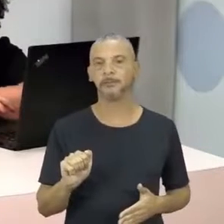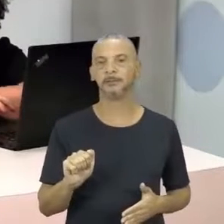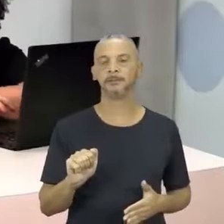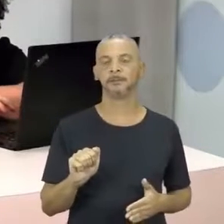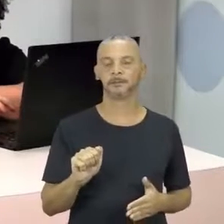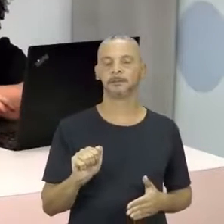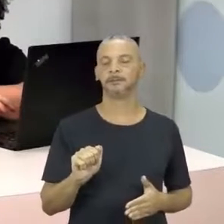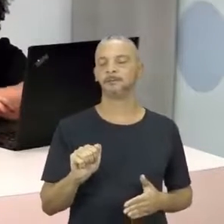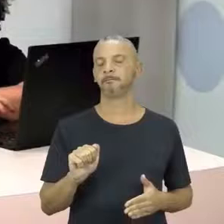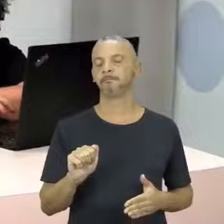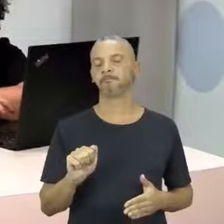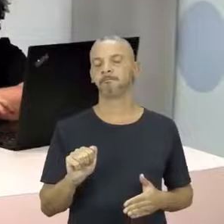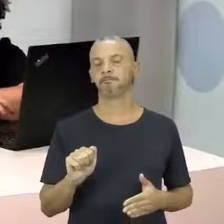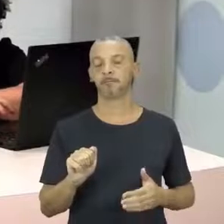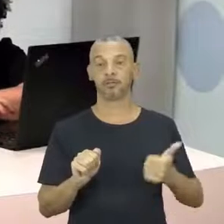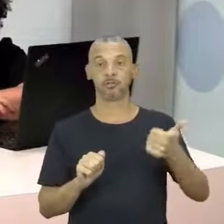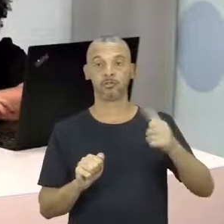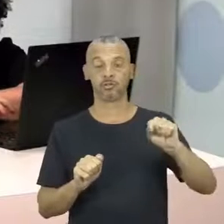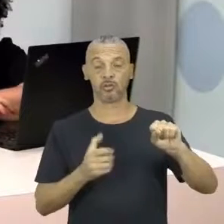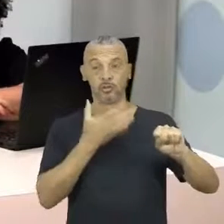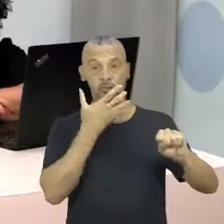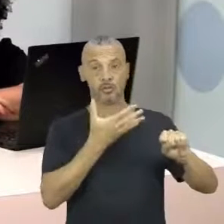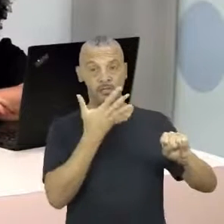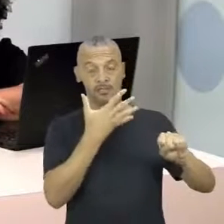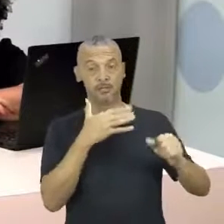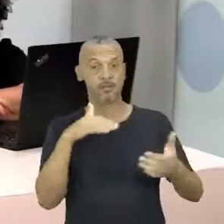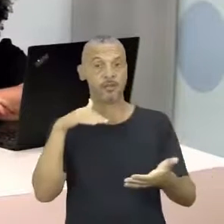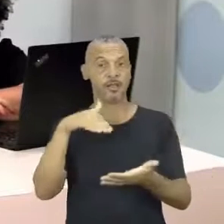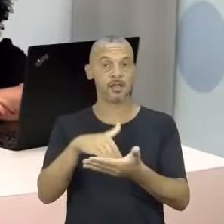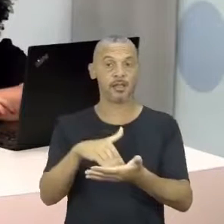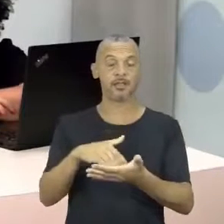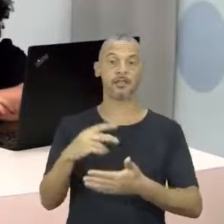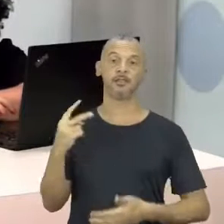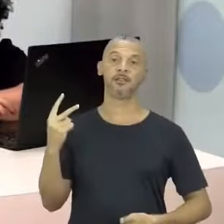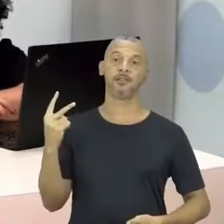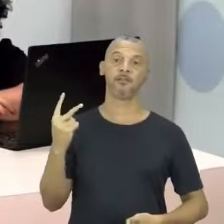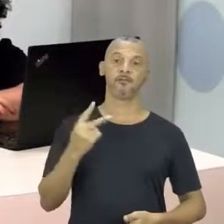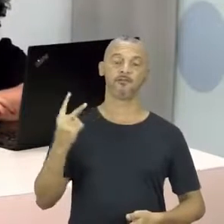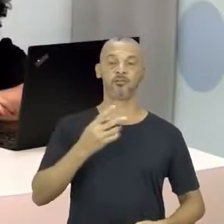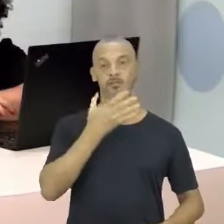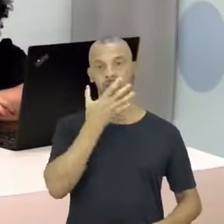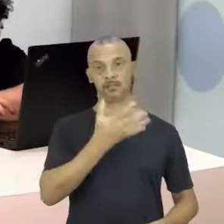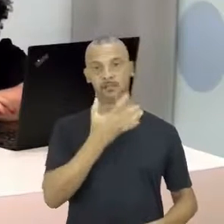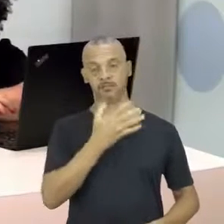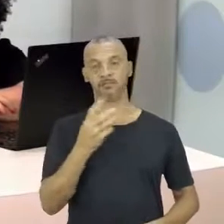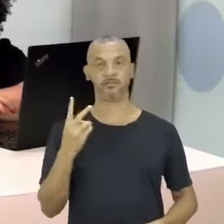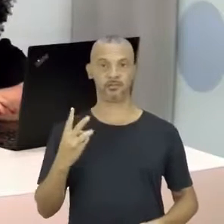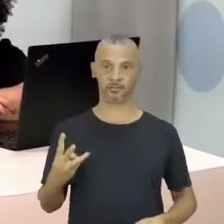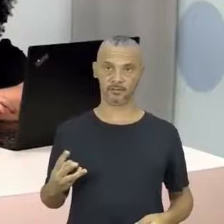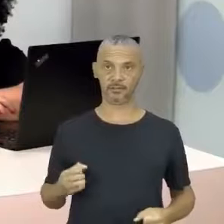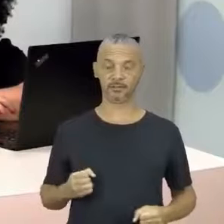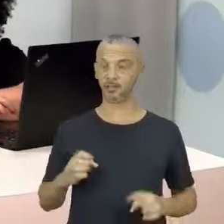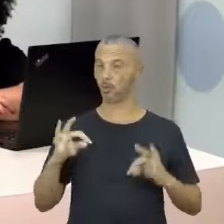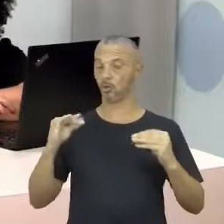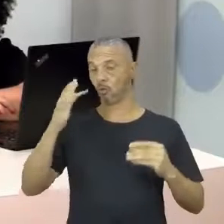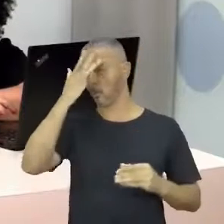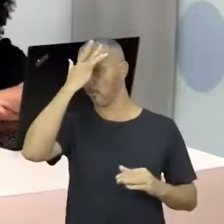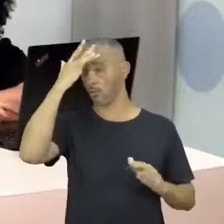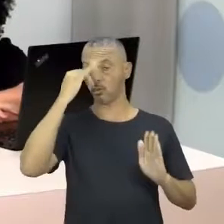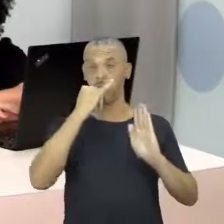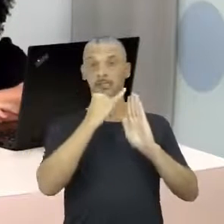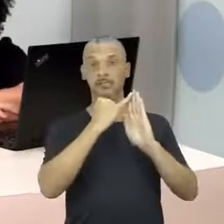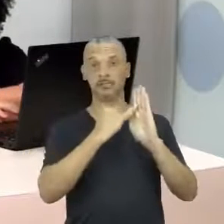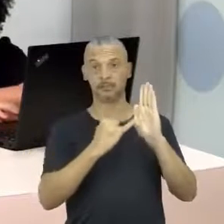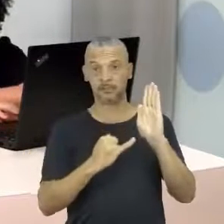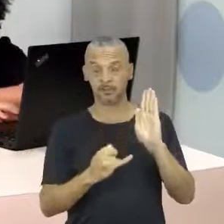Talentos ocorreu de 18 de dezembro a 22 de dezembro. Então, todos aqueles